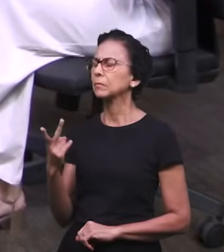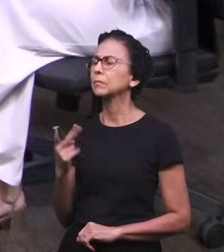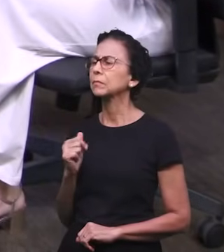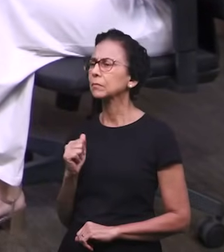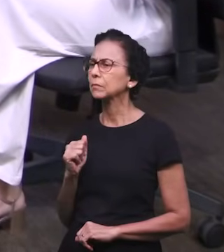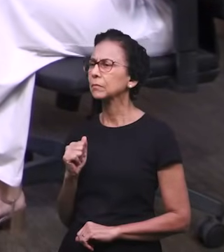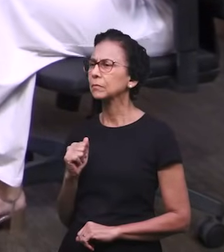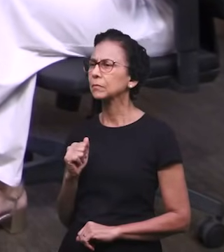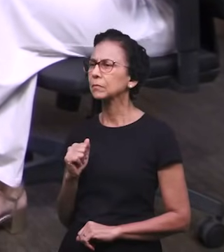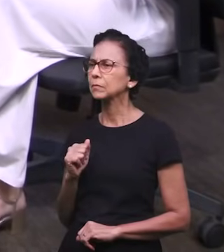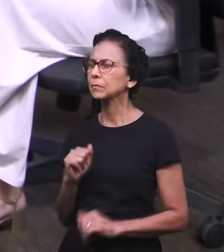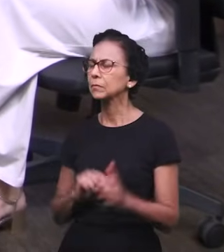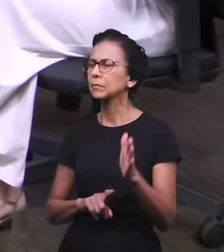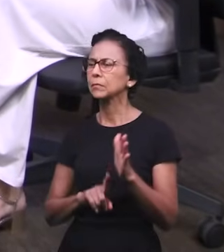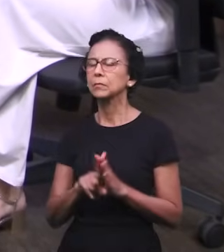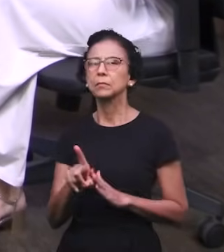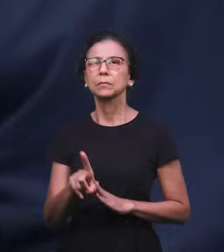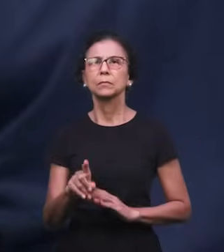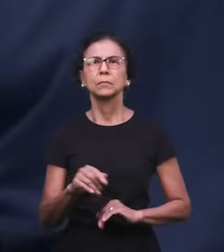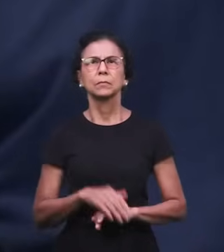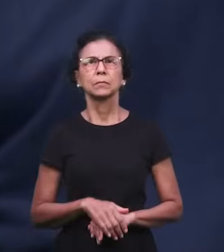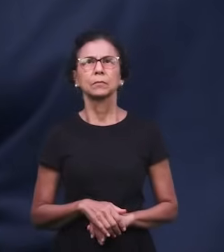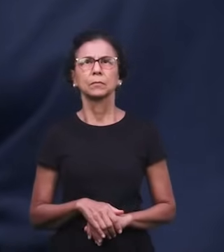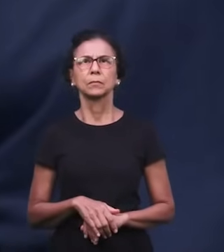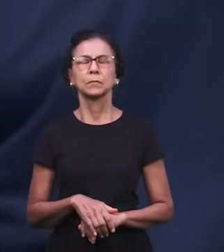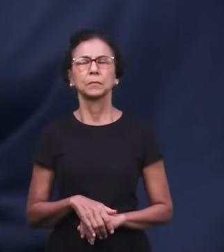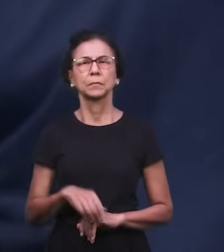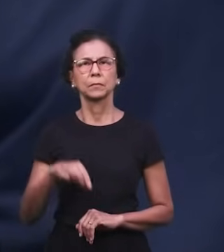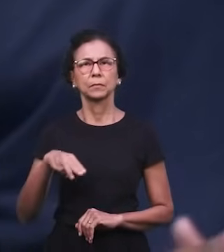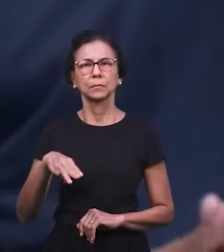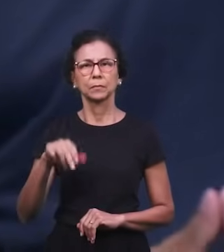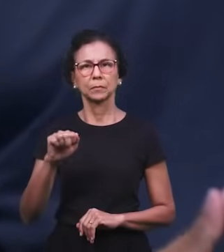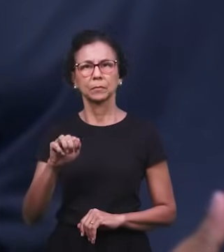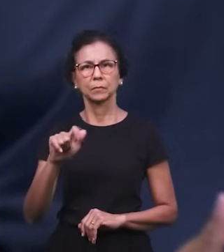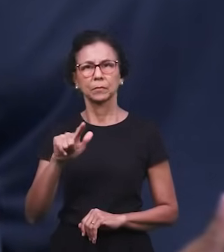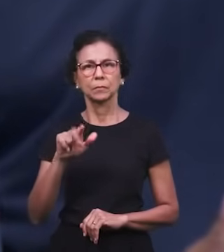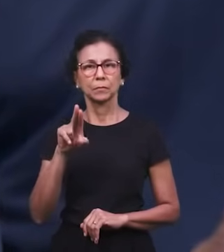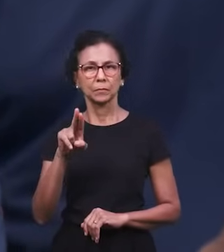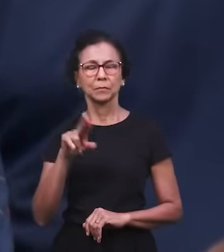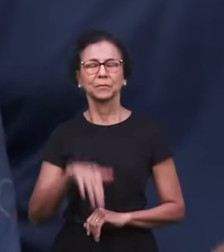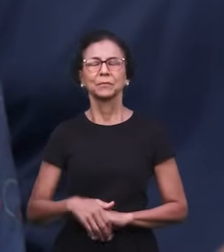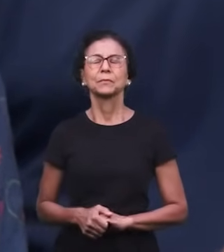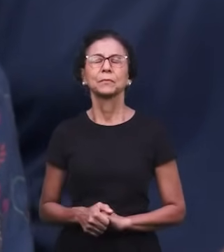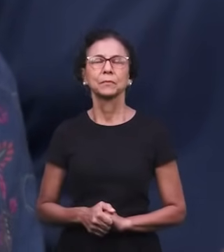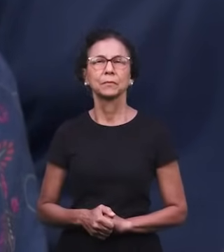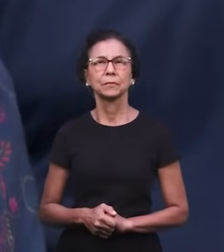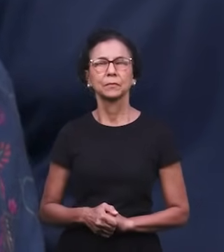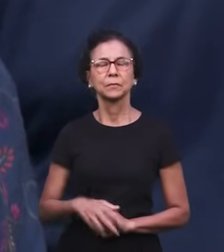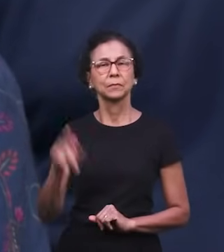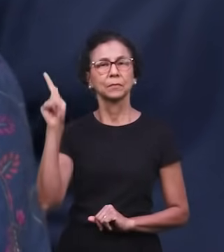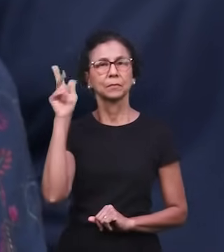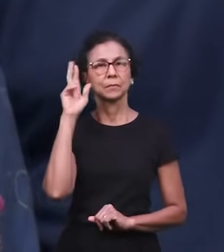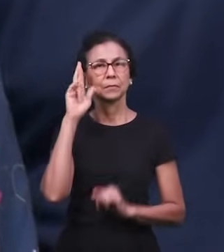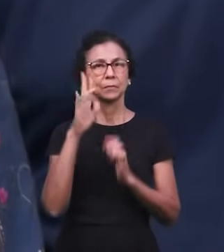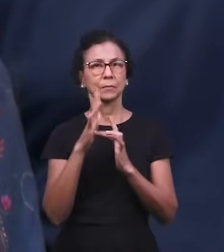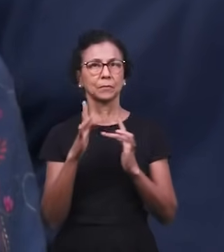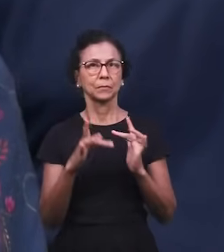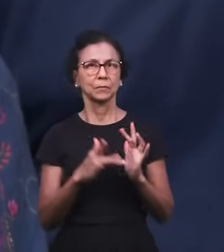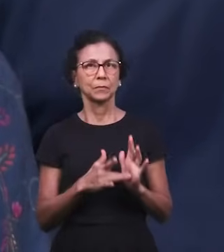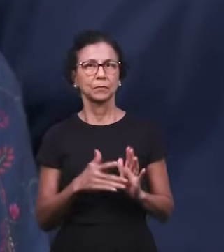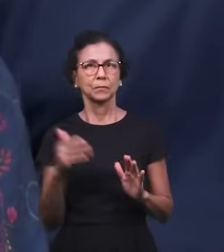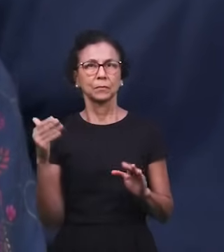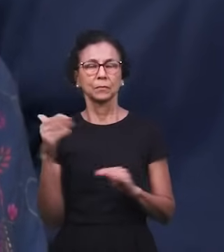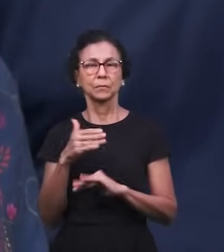Pai do Senhor. Eu sou Maria Luísa, sou da Igreja Jardim da Penha 1, em Vitória, né? E os meus pastores são o pastor Júlio César e o pastor Adelson. A